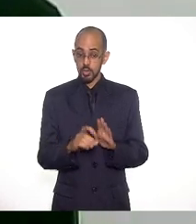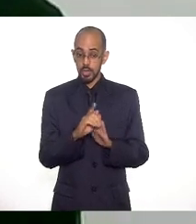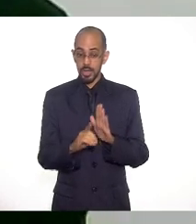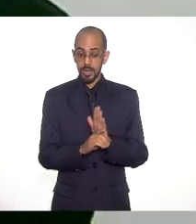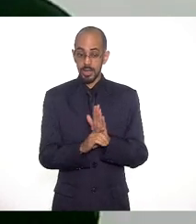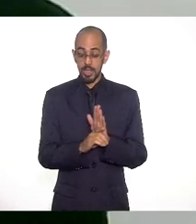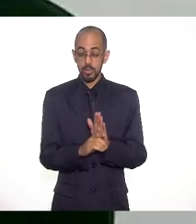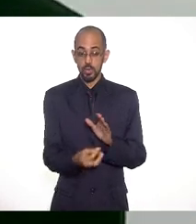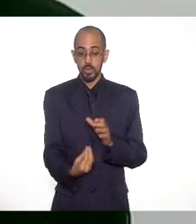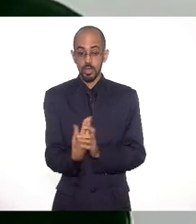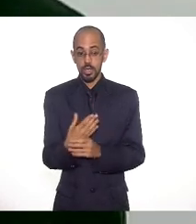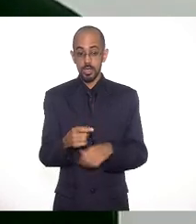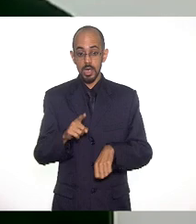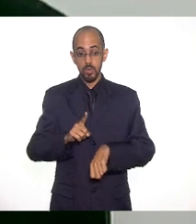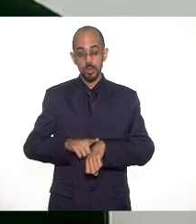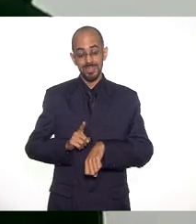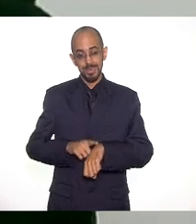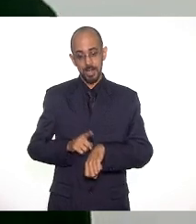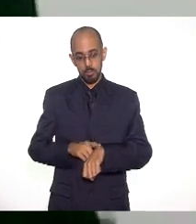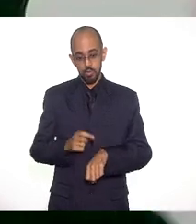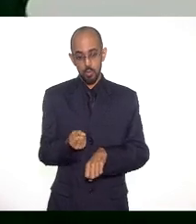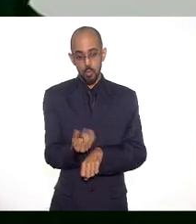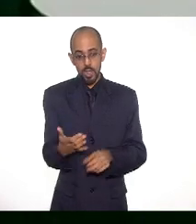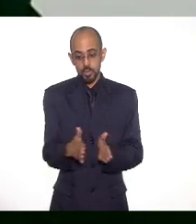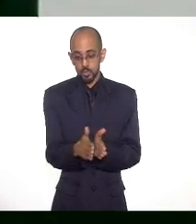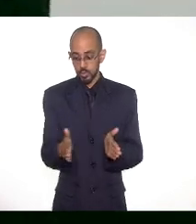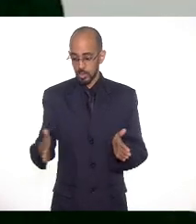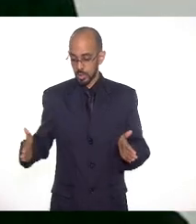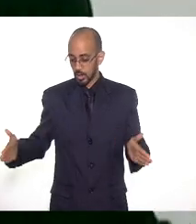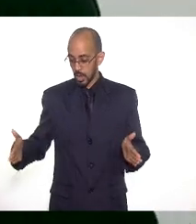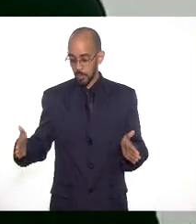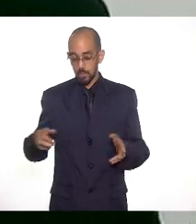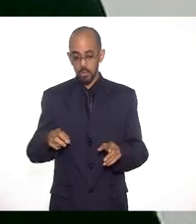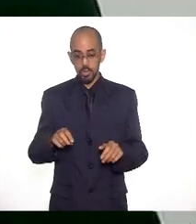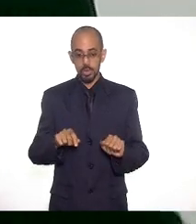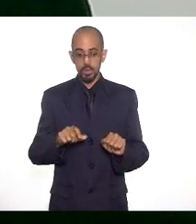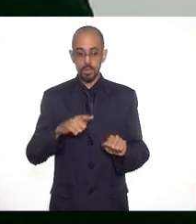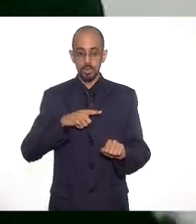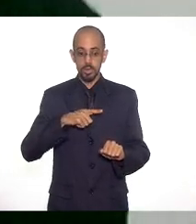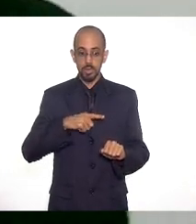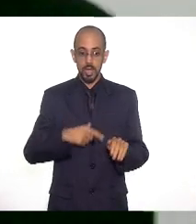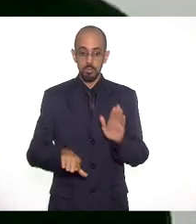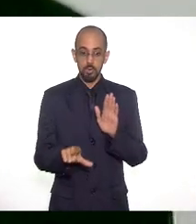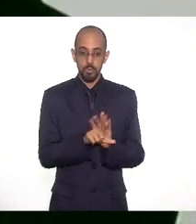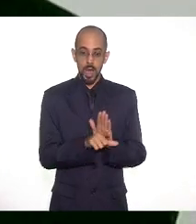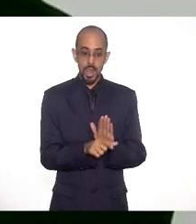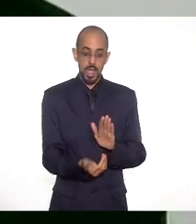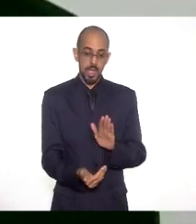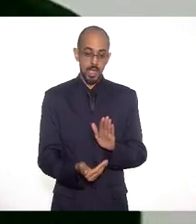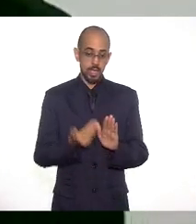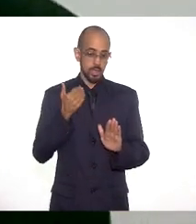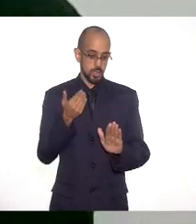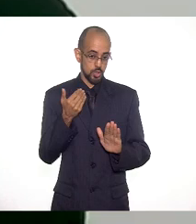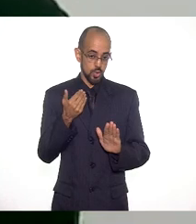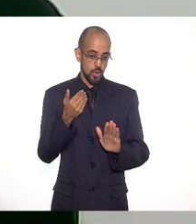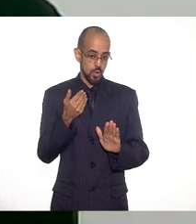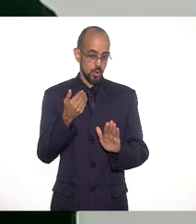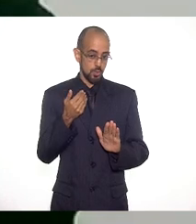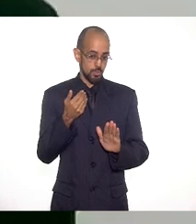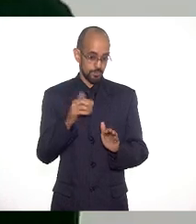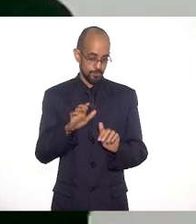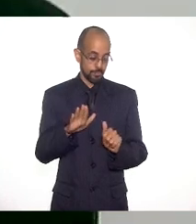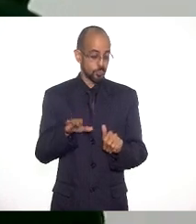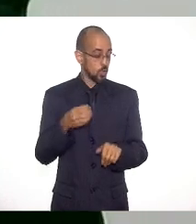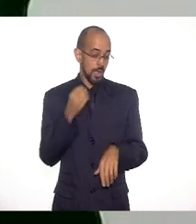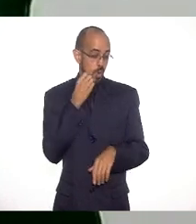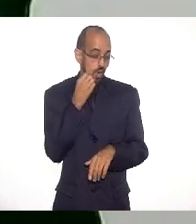previsão, da duração legal daquilo que está previsto numa lei que, obviamente, não será constitucional.